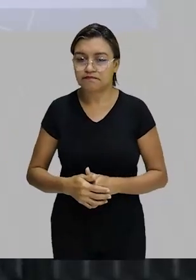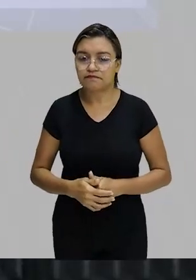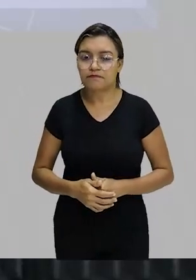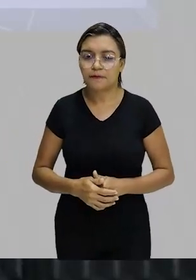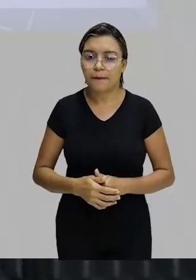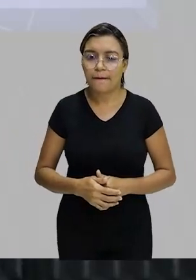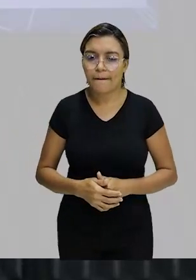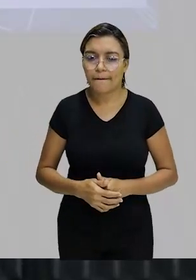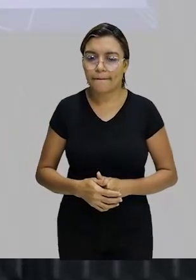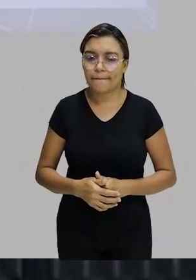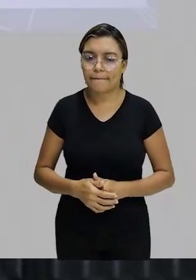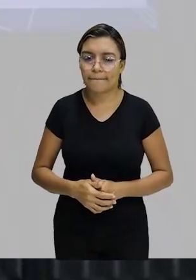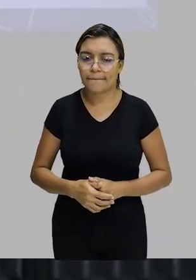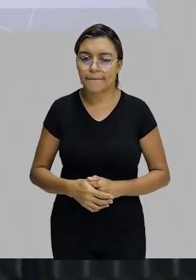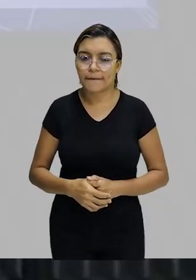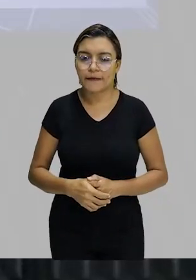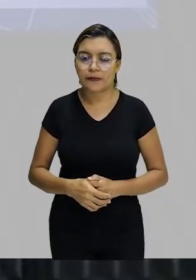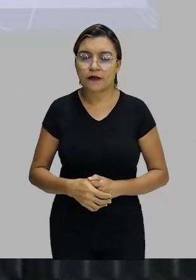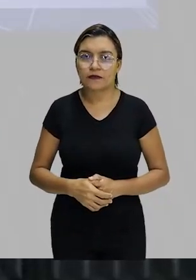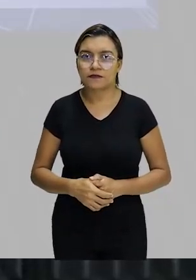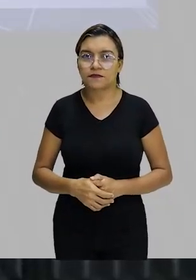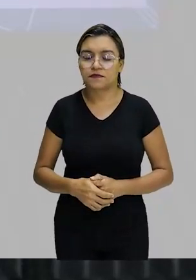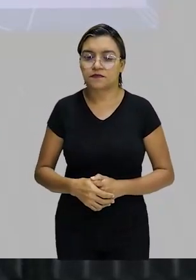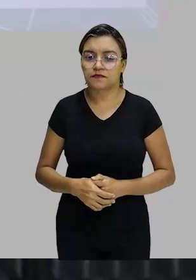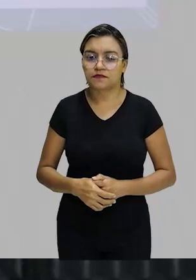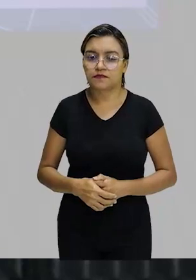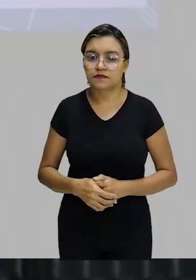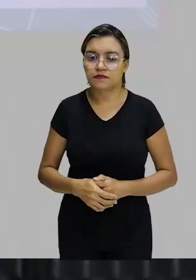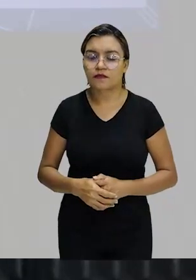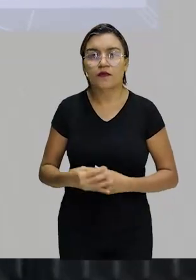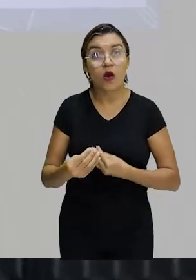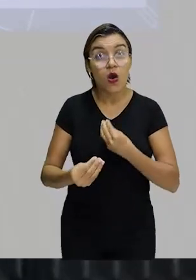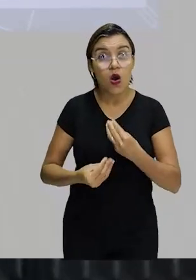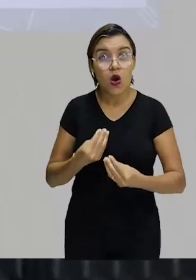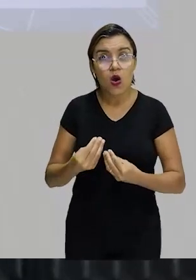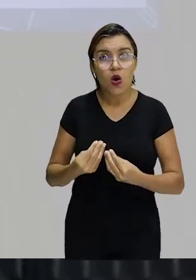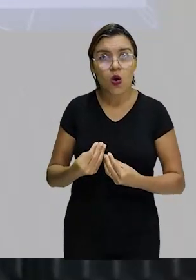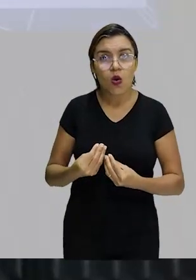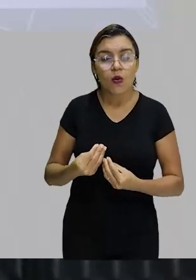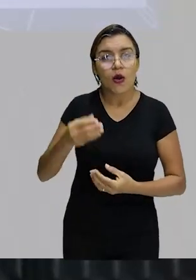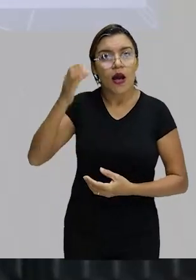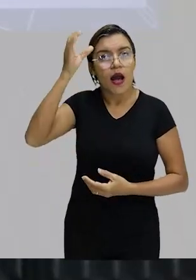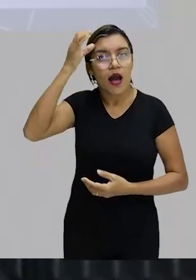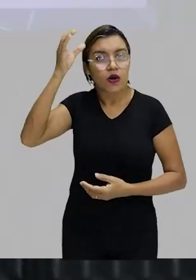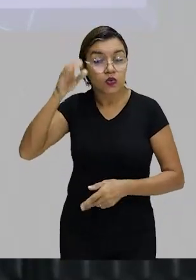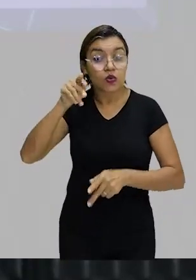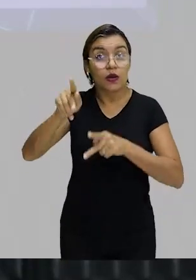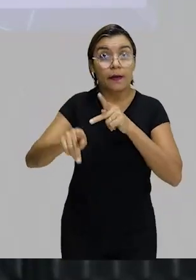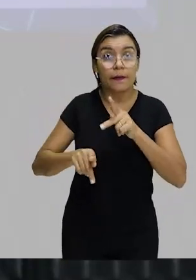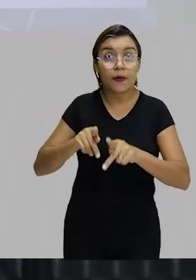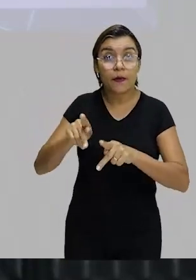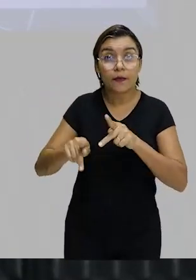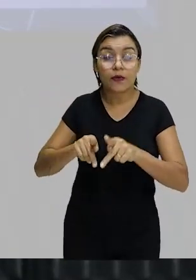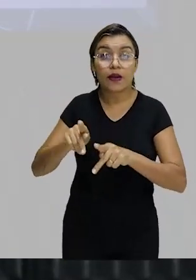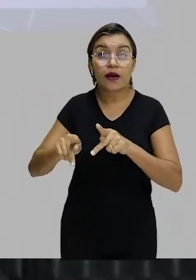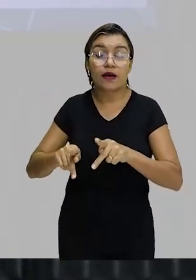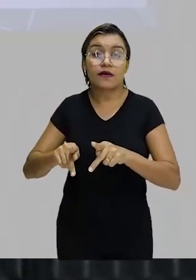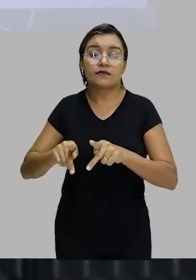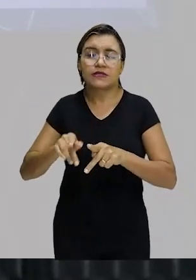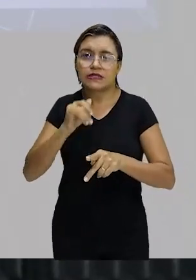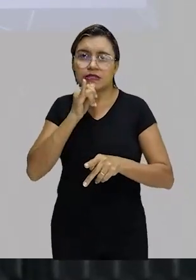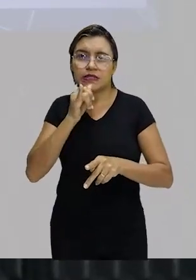cultures to become non-existing. Como a cultura popular ela se dissemina muito rápido, ela muitas